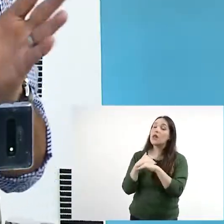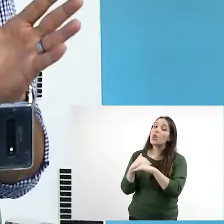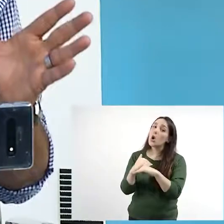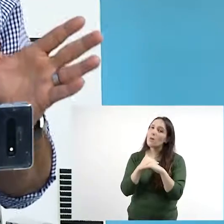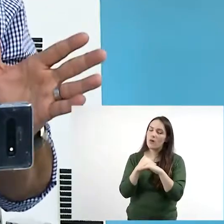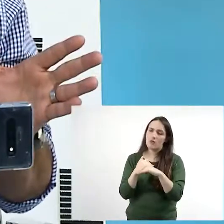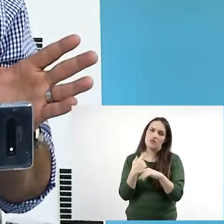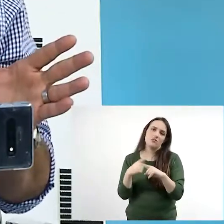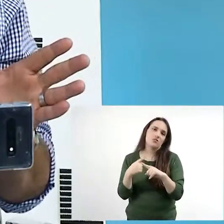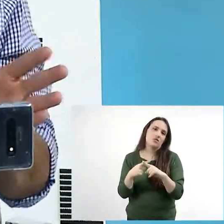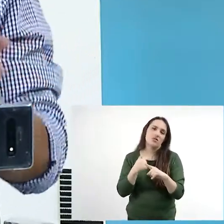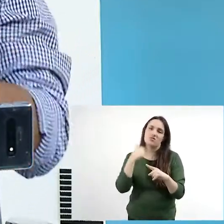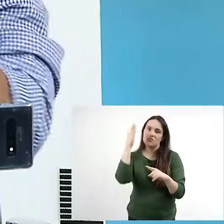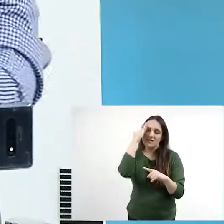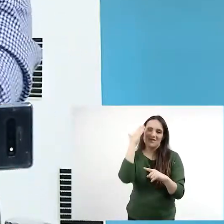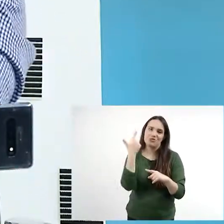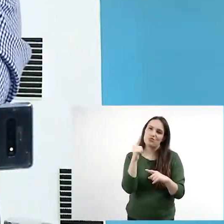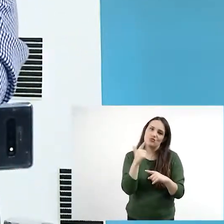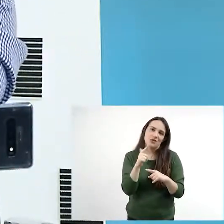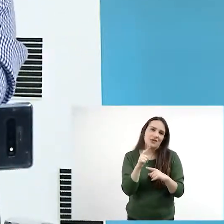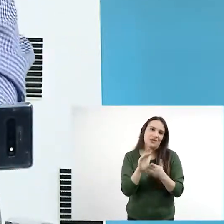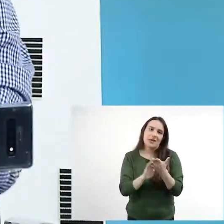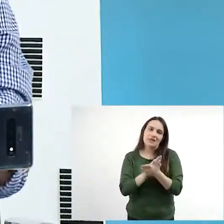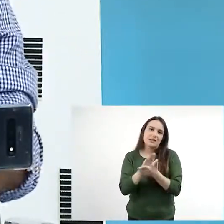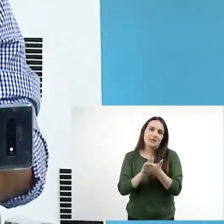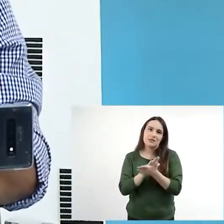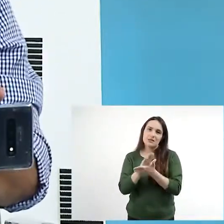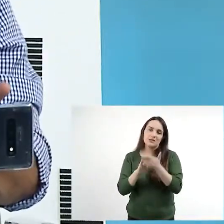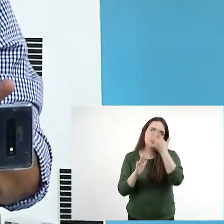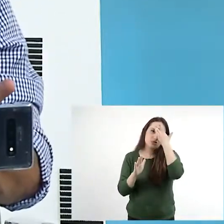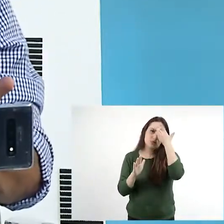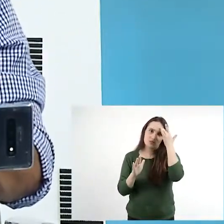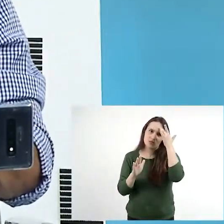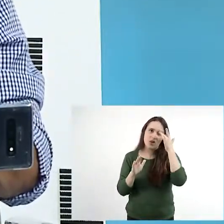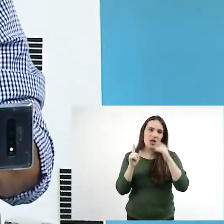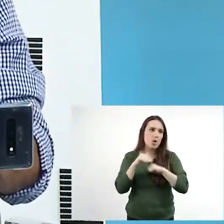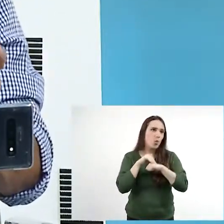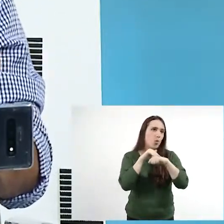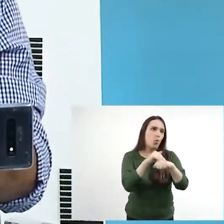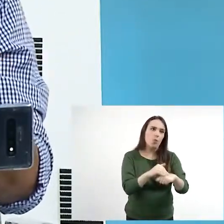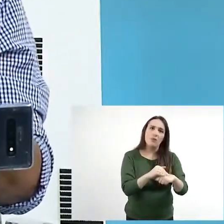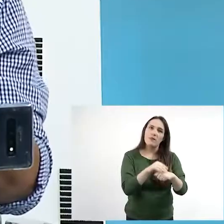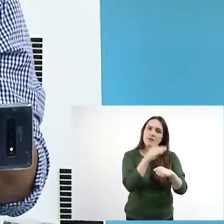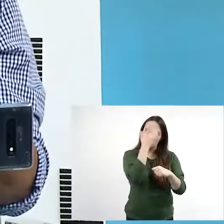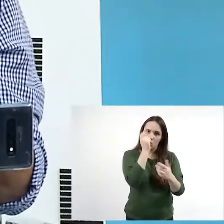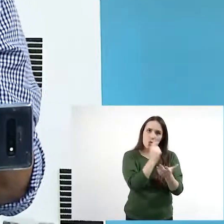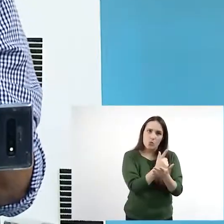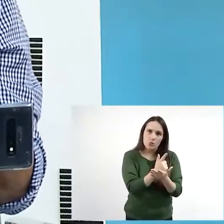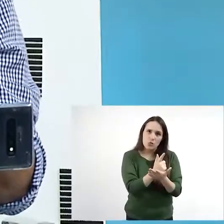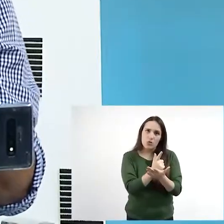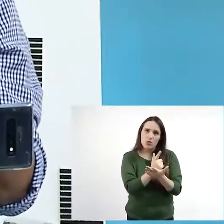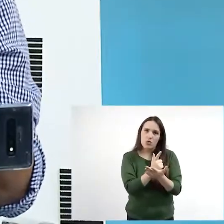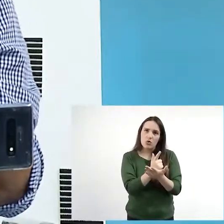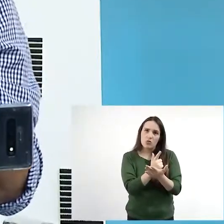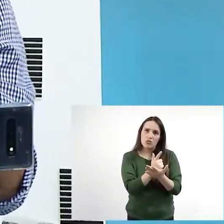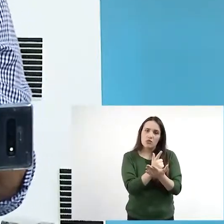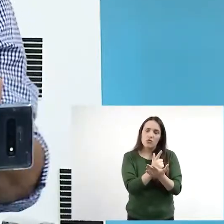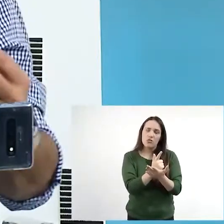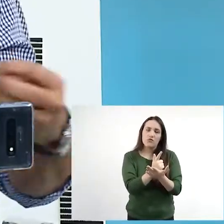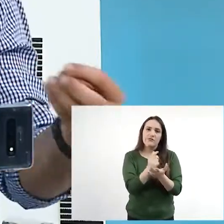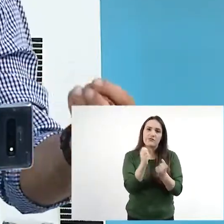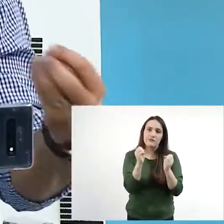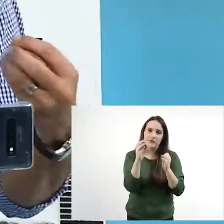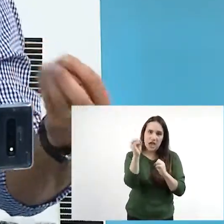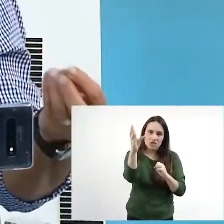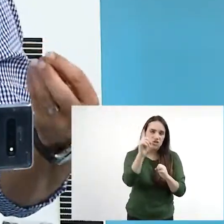que nem consumidor, nem fornecedor deram causa a esse evento. Esse evento não foi nascedouro de uma